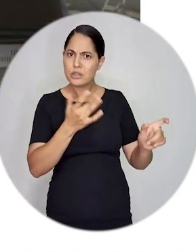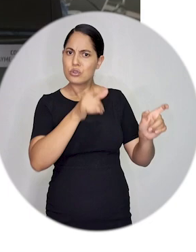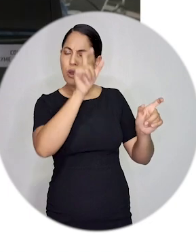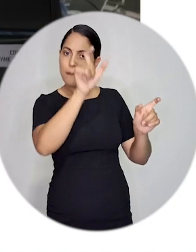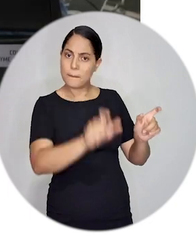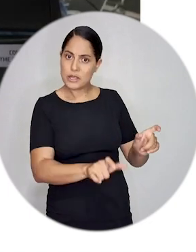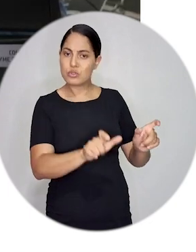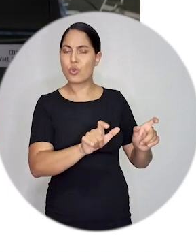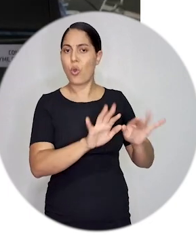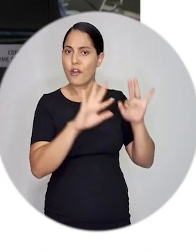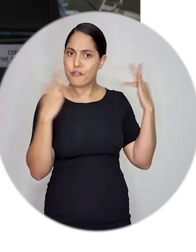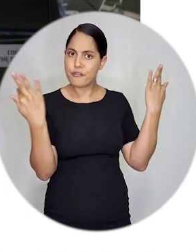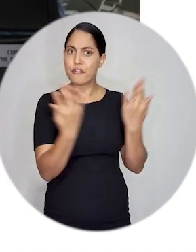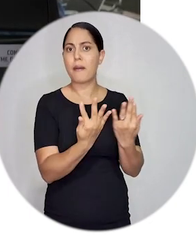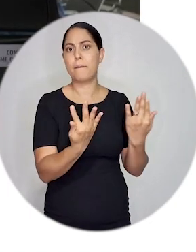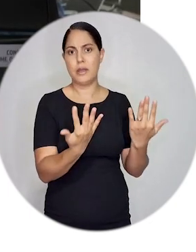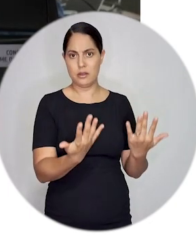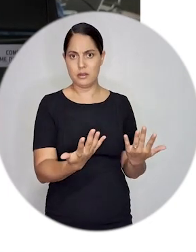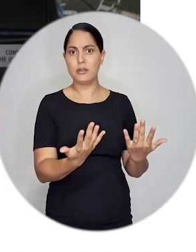uma família